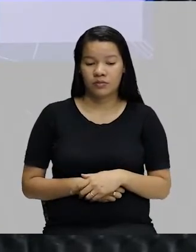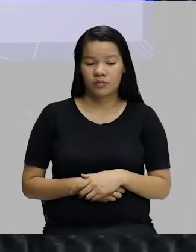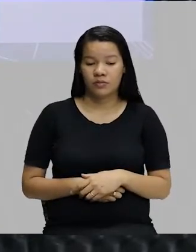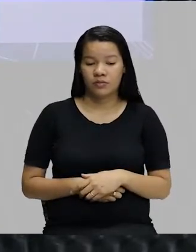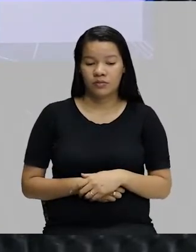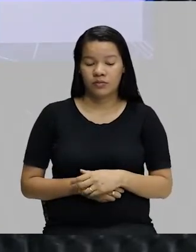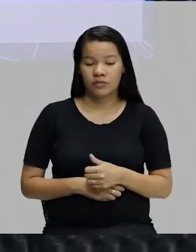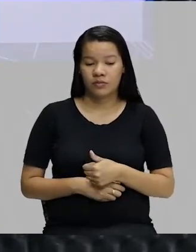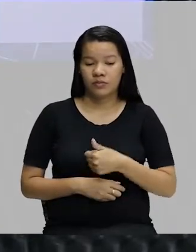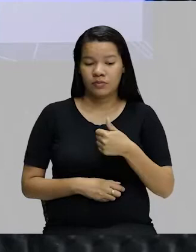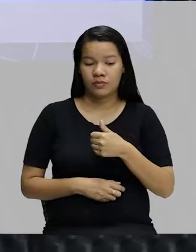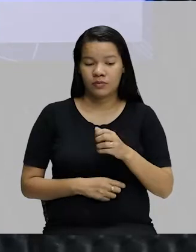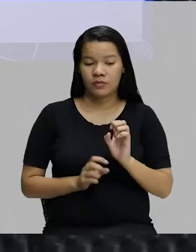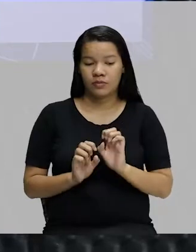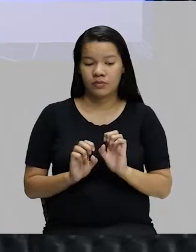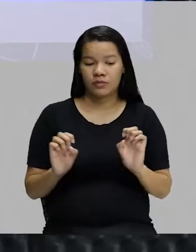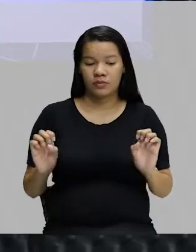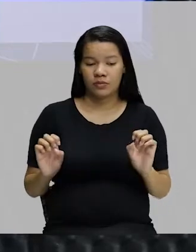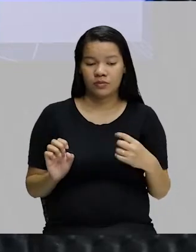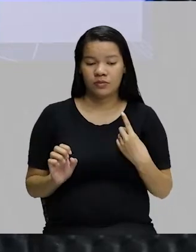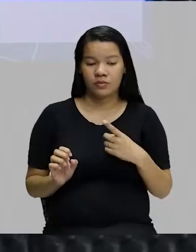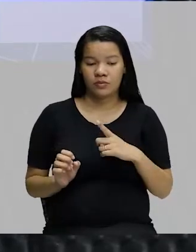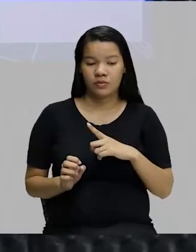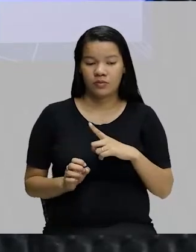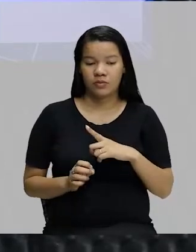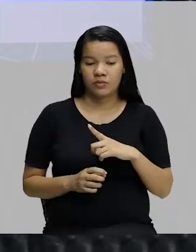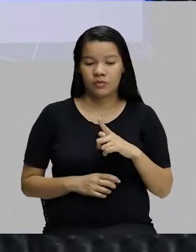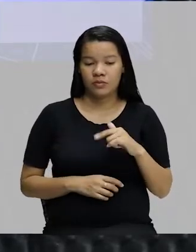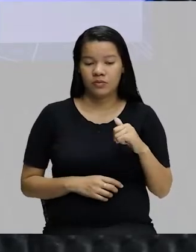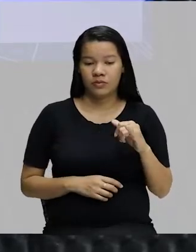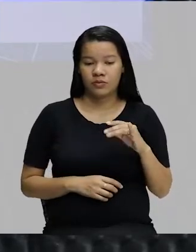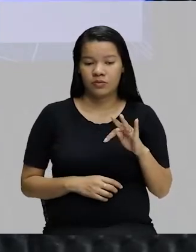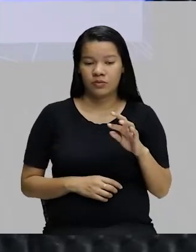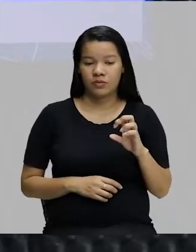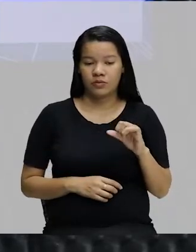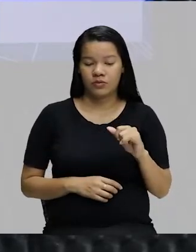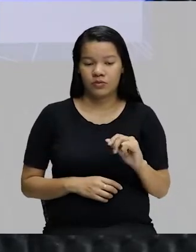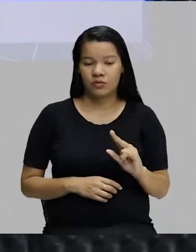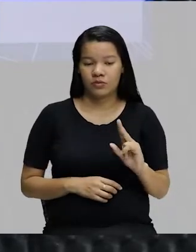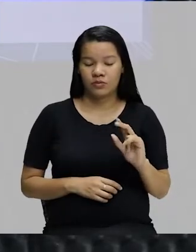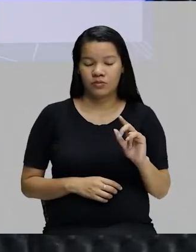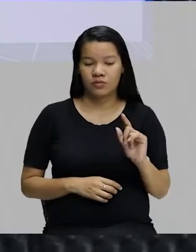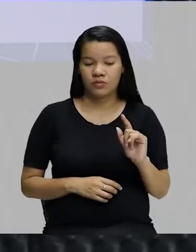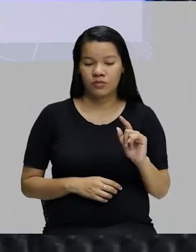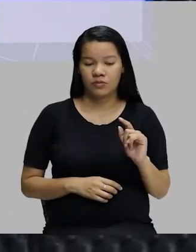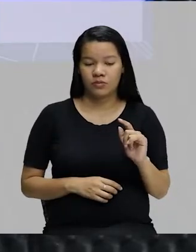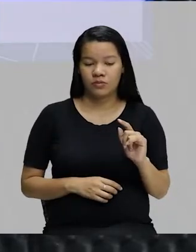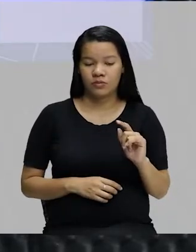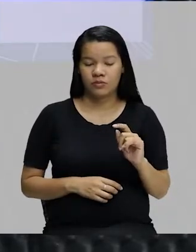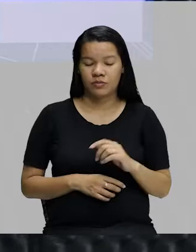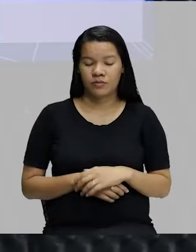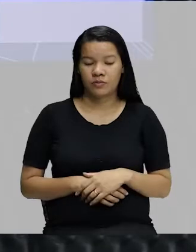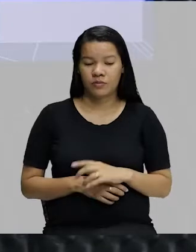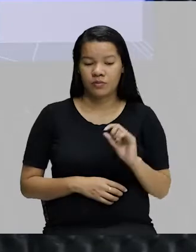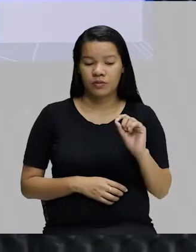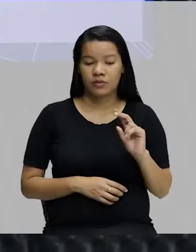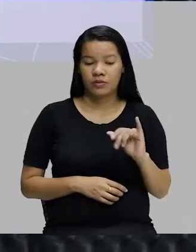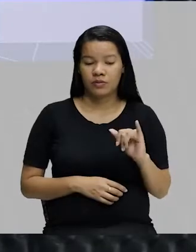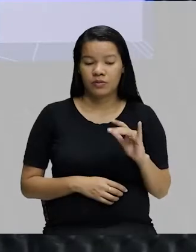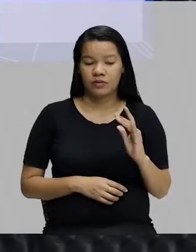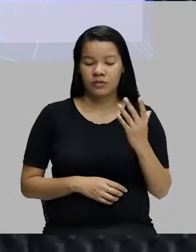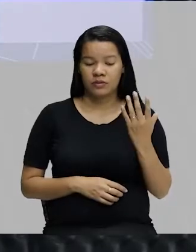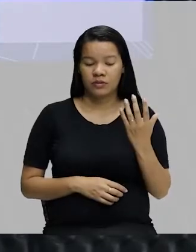Na primeira equação, então nós temos o lítio, número atômico 3 e massa 8. O que está